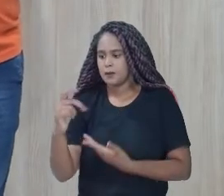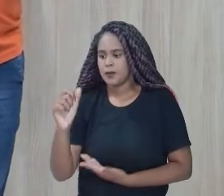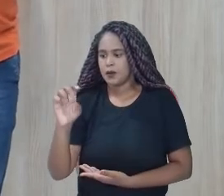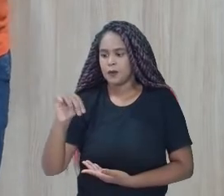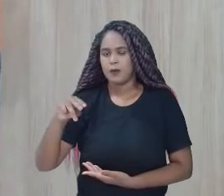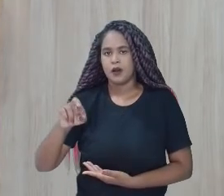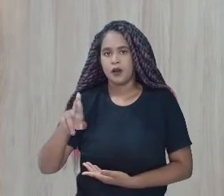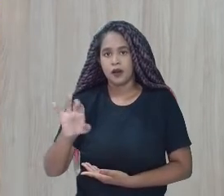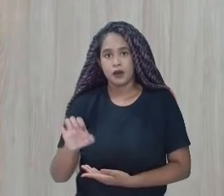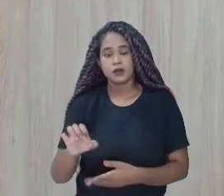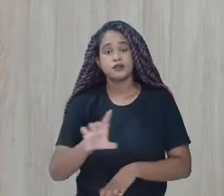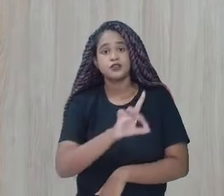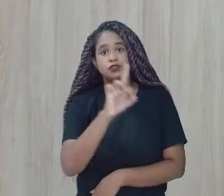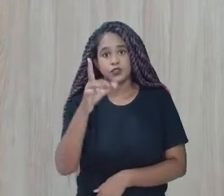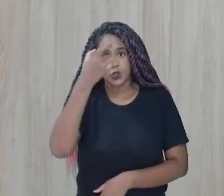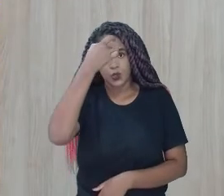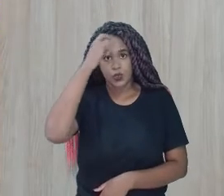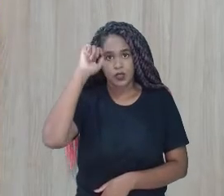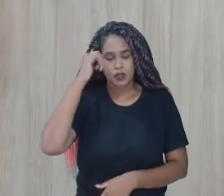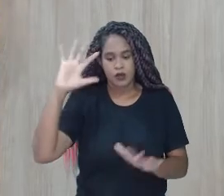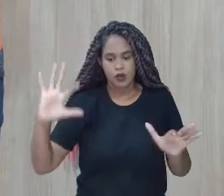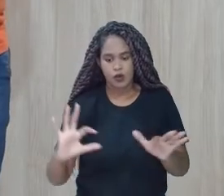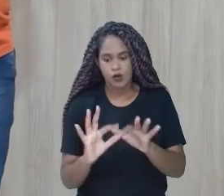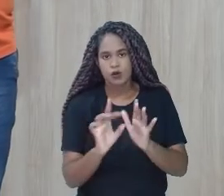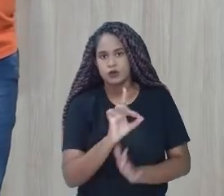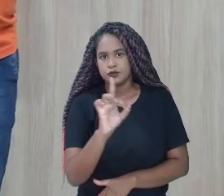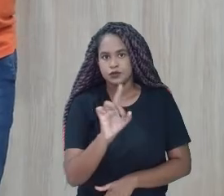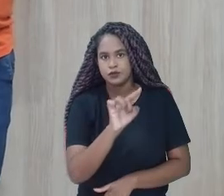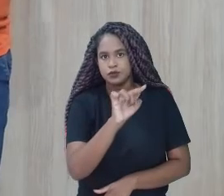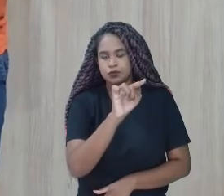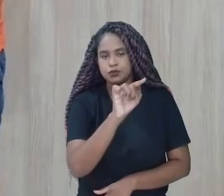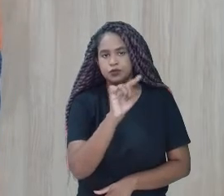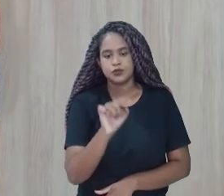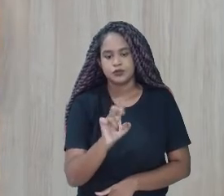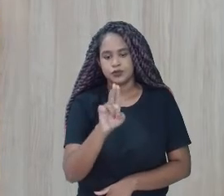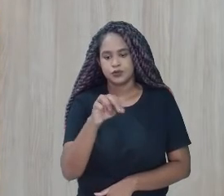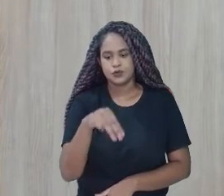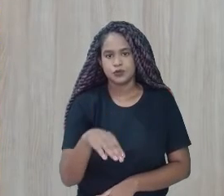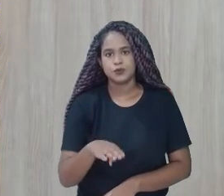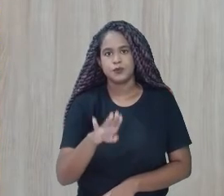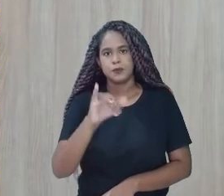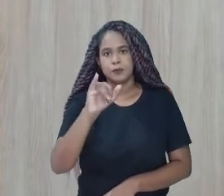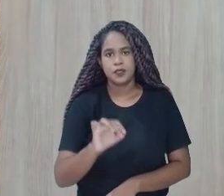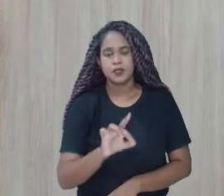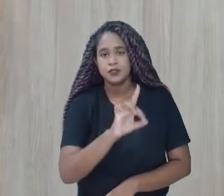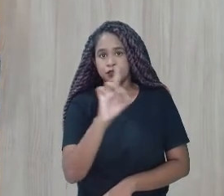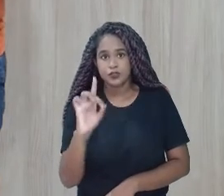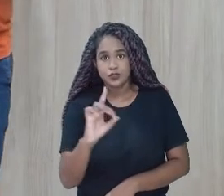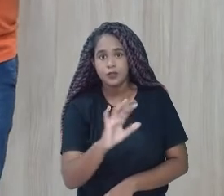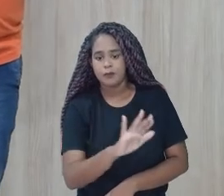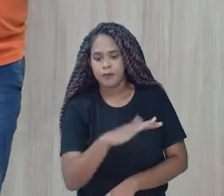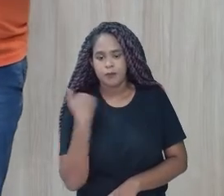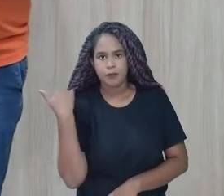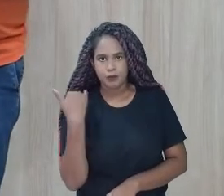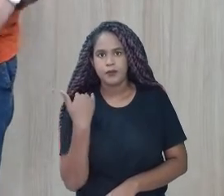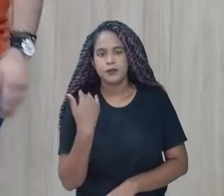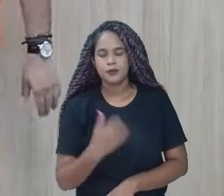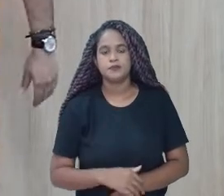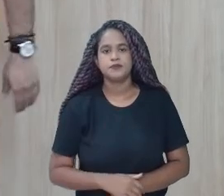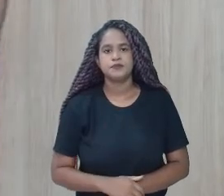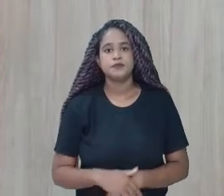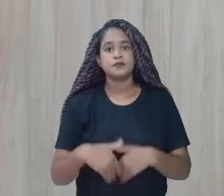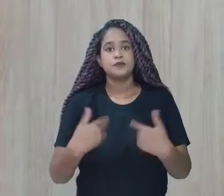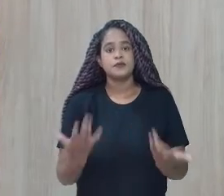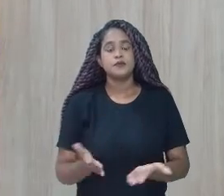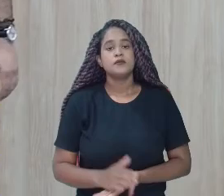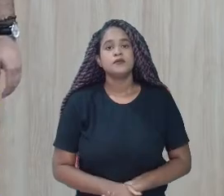da Consciência Negra está associado, né, à data, né, de assassinato lá do líder, né, Zumbi.